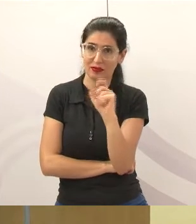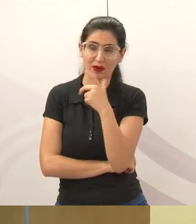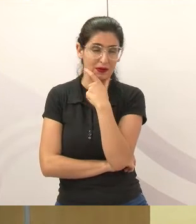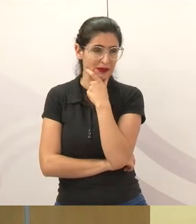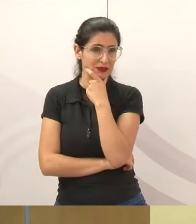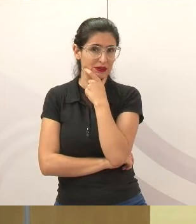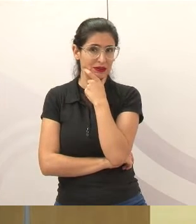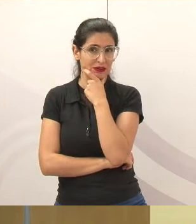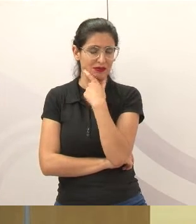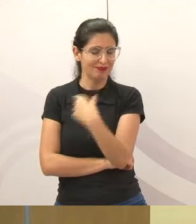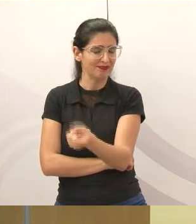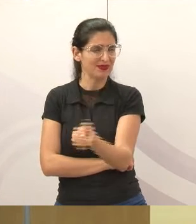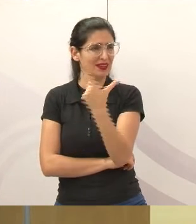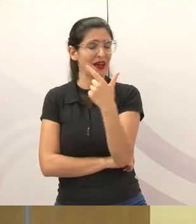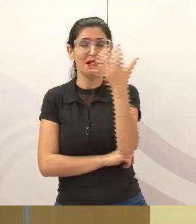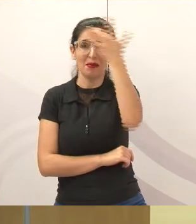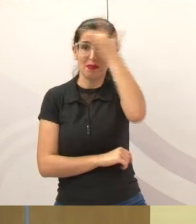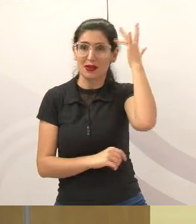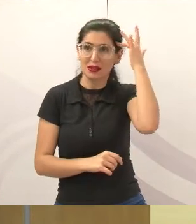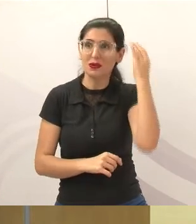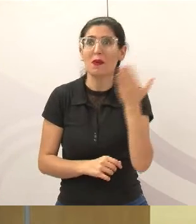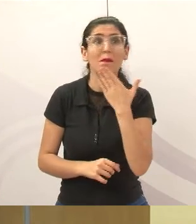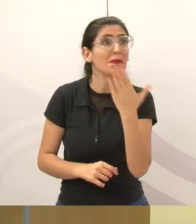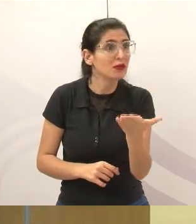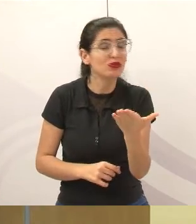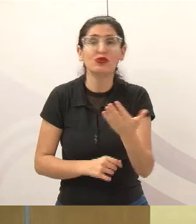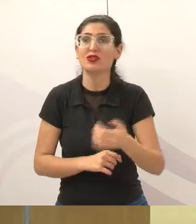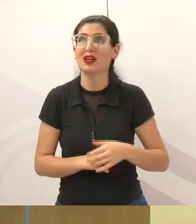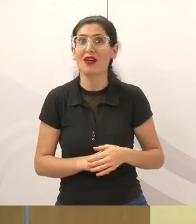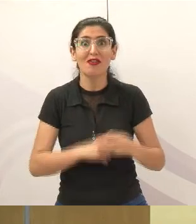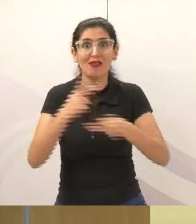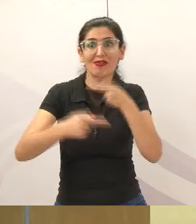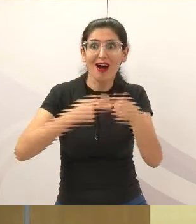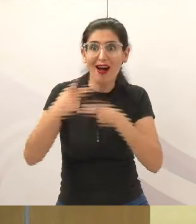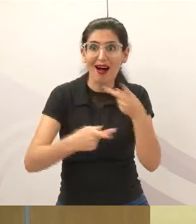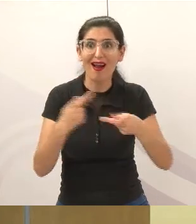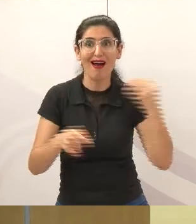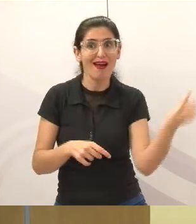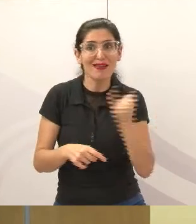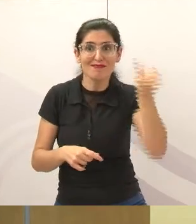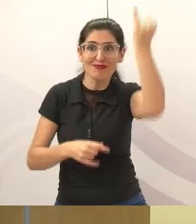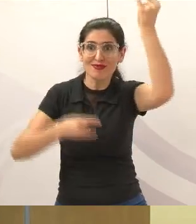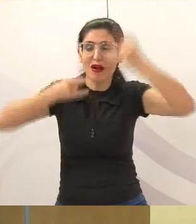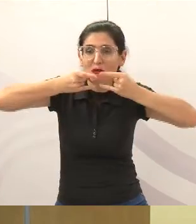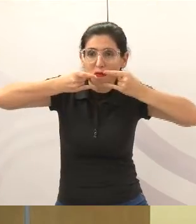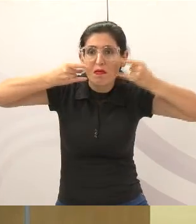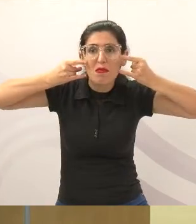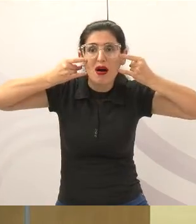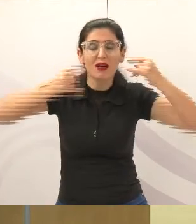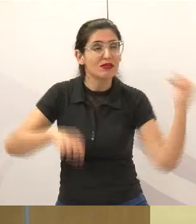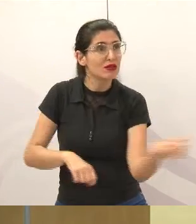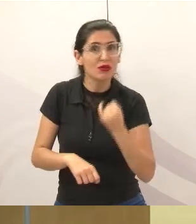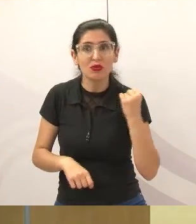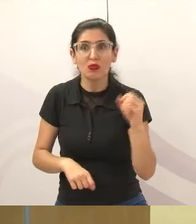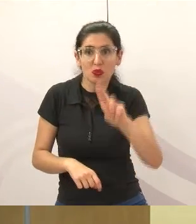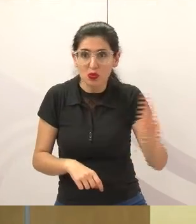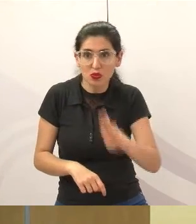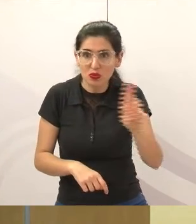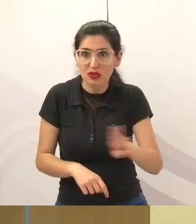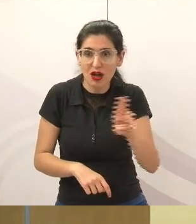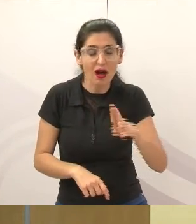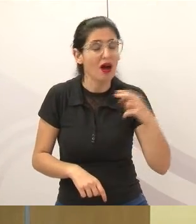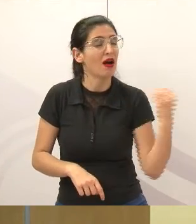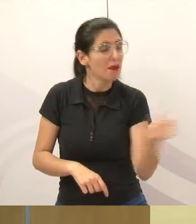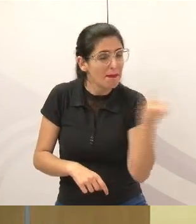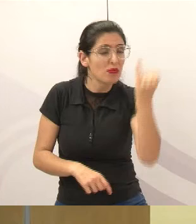semana, Juarez, pessoas até pedindo, falando: ô, vereador, fala lá que é importante usar máscara, isso aí é um procedimento. Eu falei assim: cara,